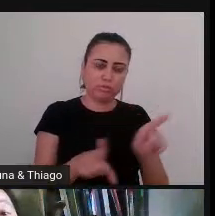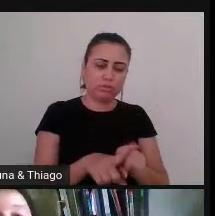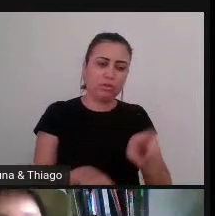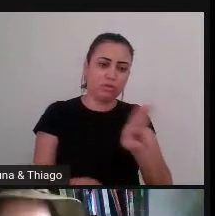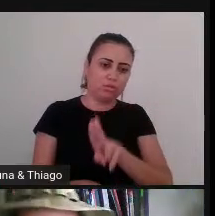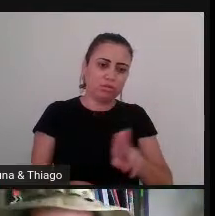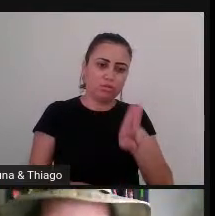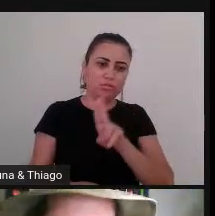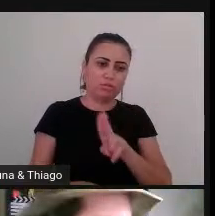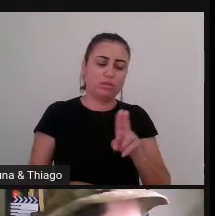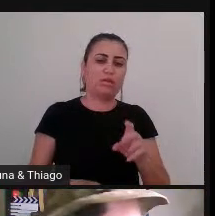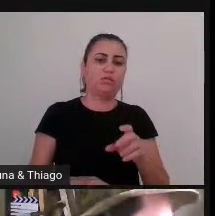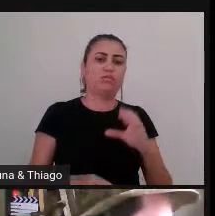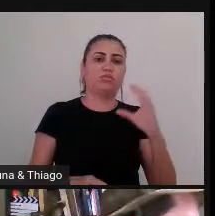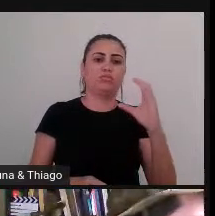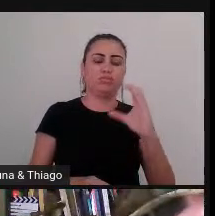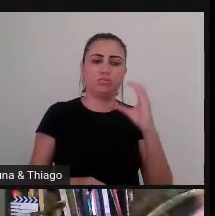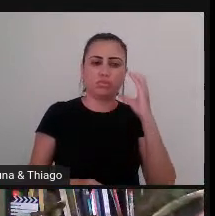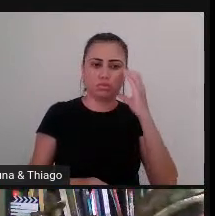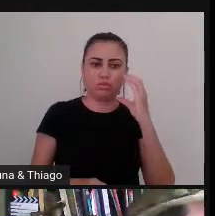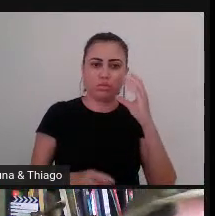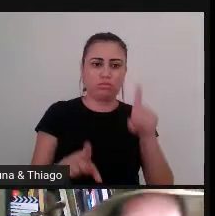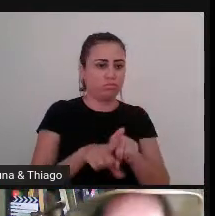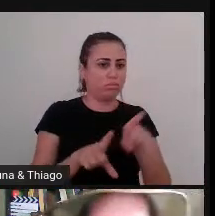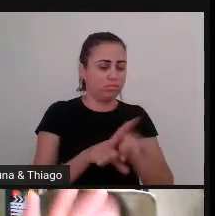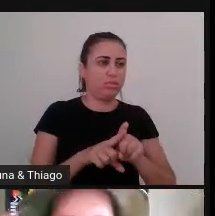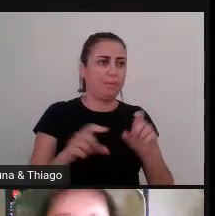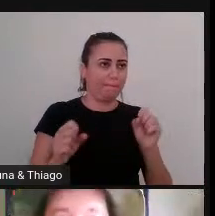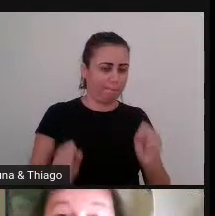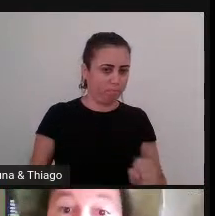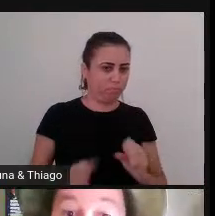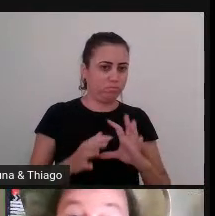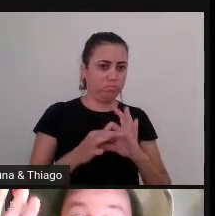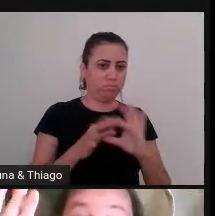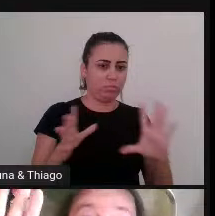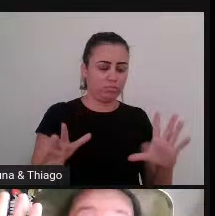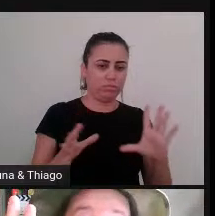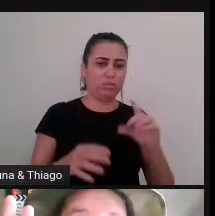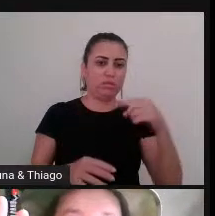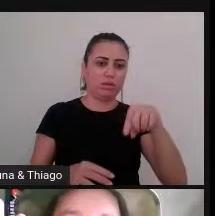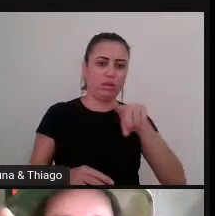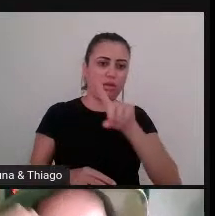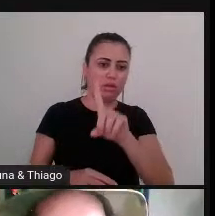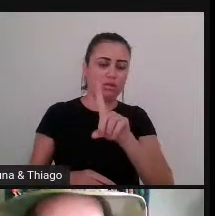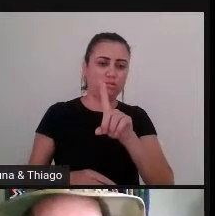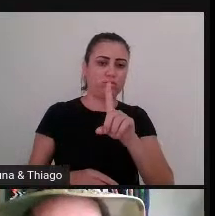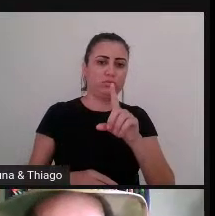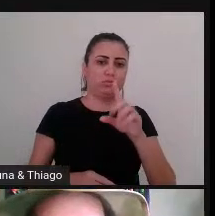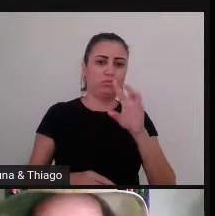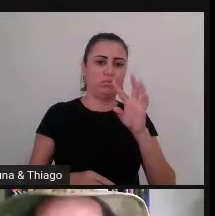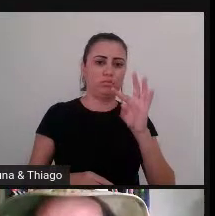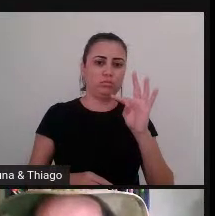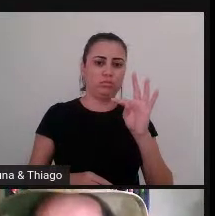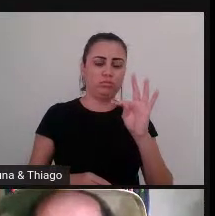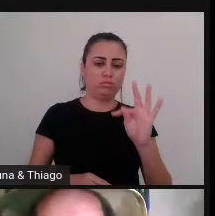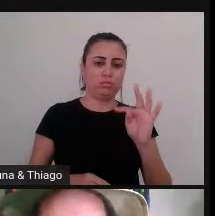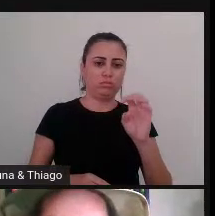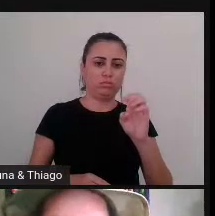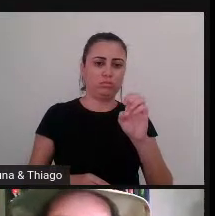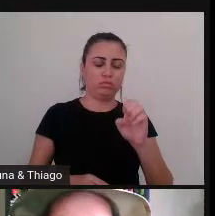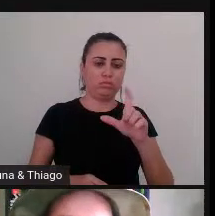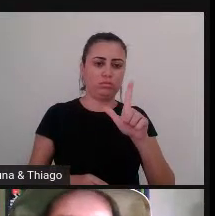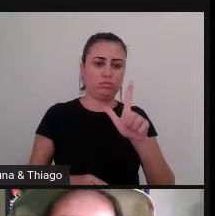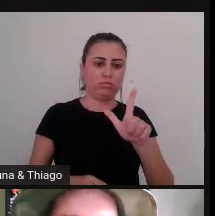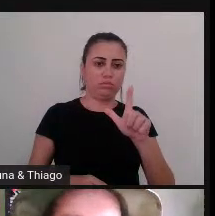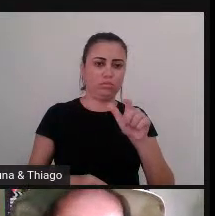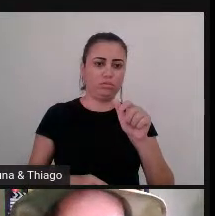material no celular. Tá? Então, quem seguir aí esse Telegram, lá dá para você baixar. Eu não vou disponibilizar o meu WhatsApp, porque senão vai aparecer muitas mensagens,